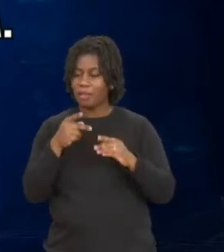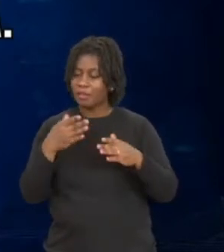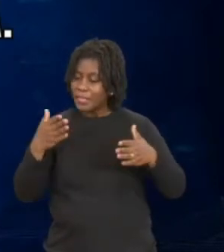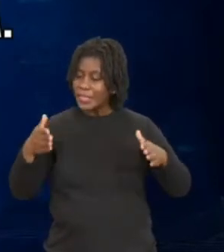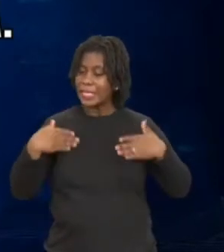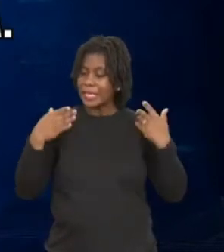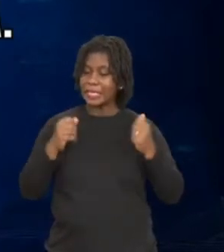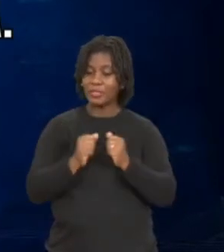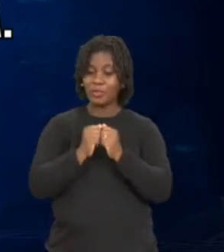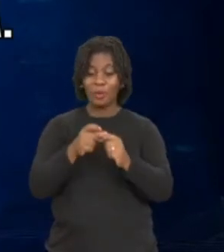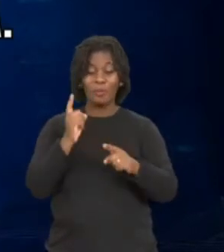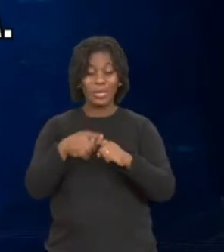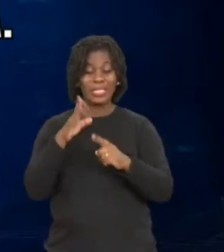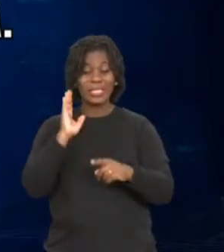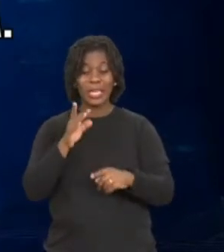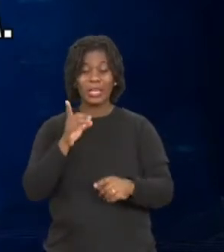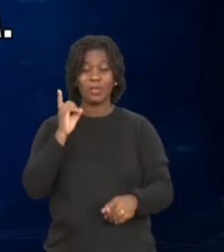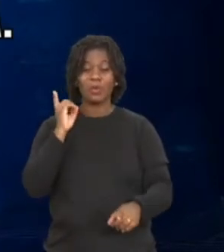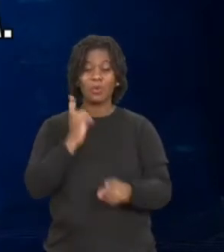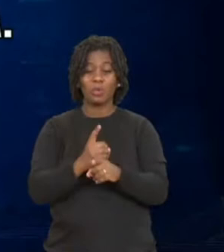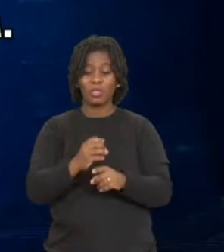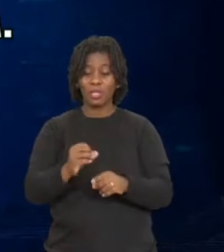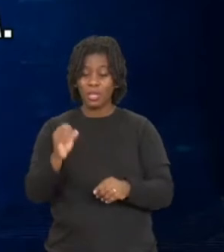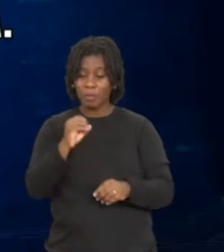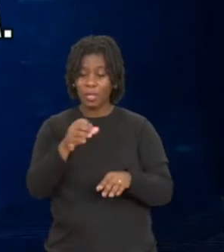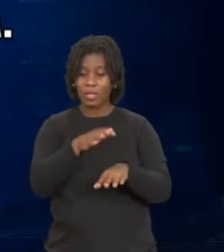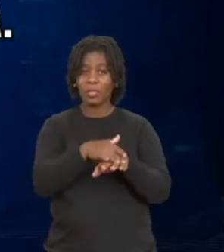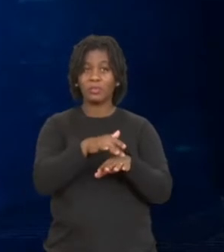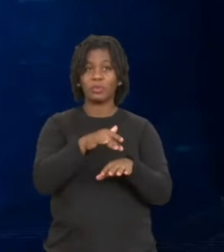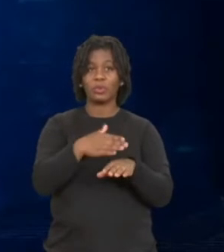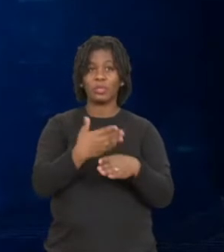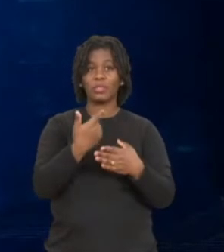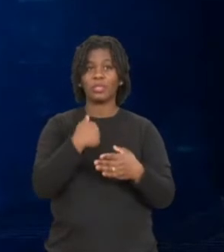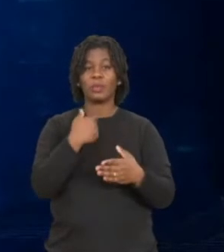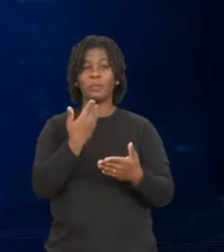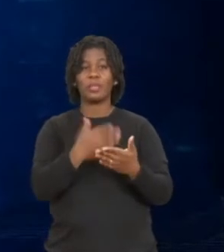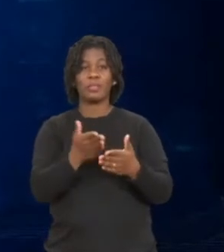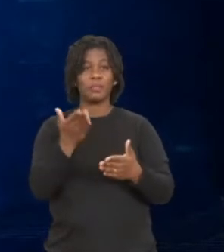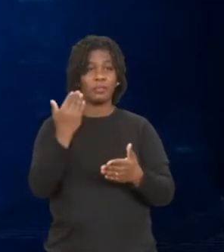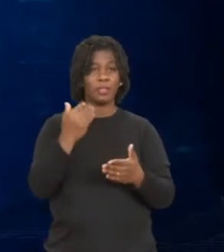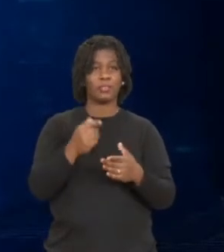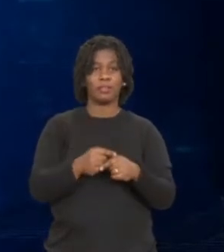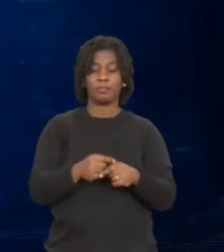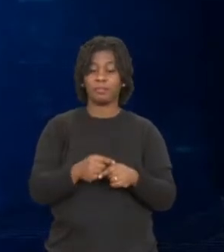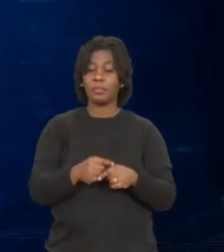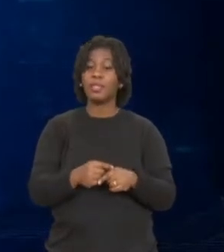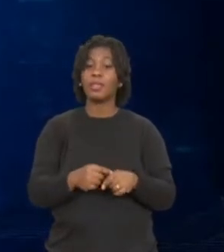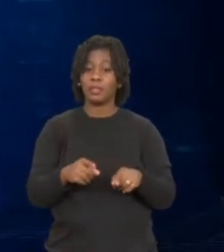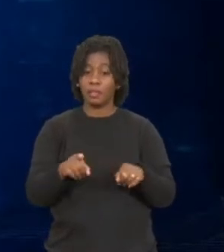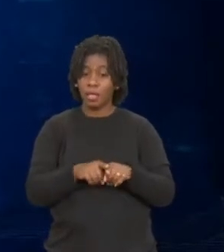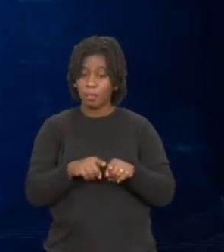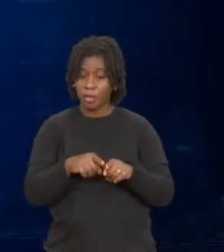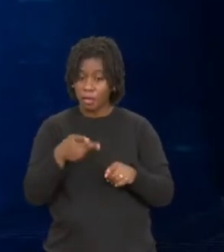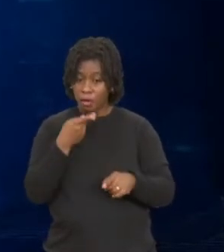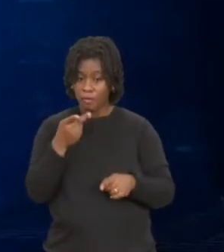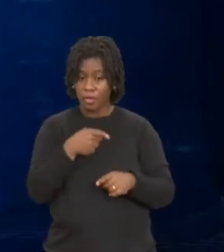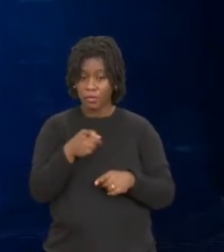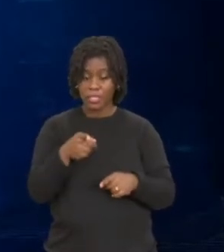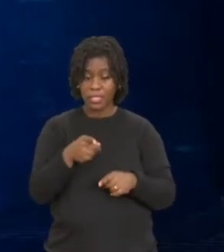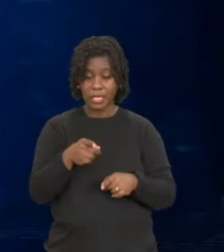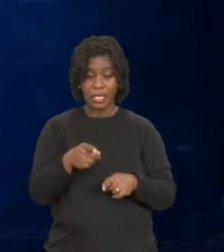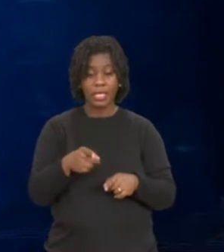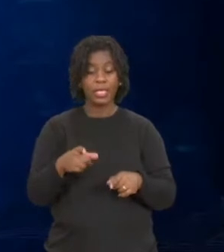já achei a dracma perdida. Assim vos digo que há alegria diante dos anjos de